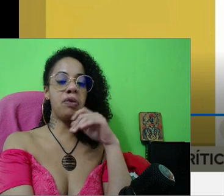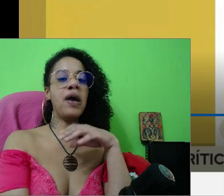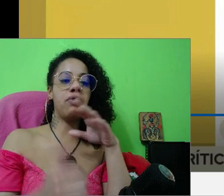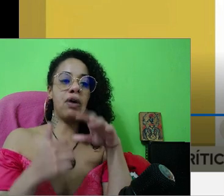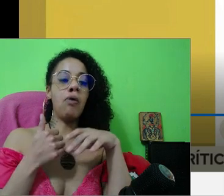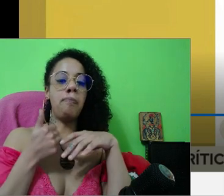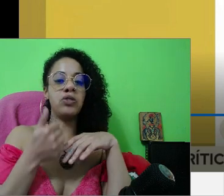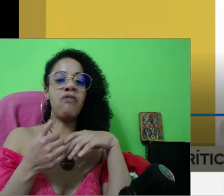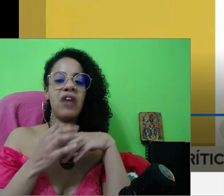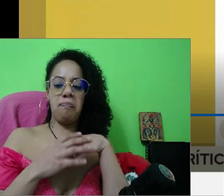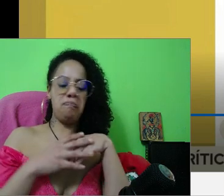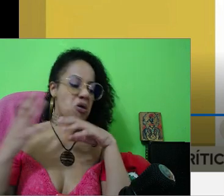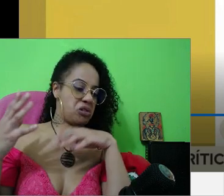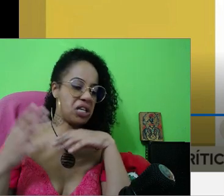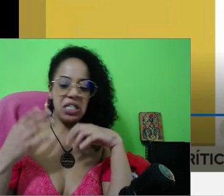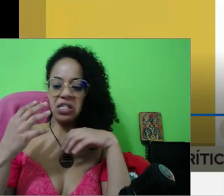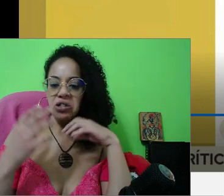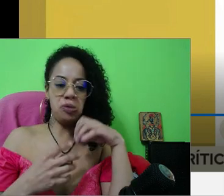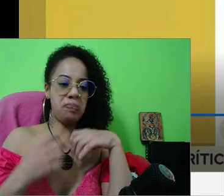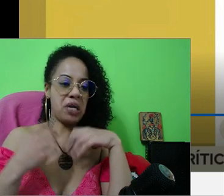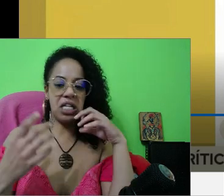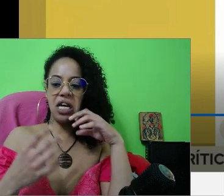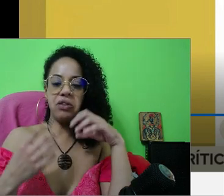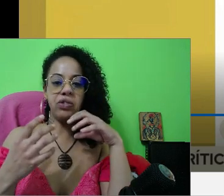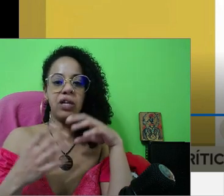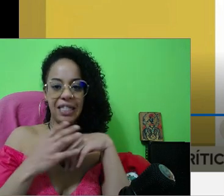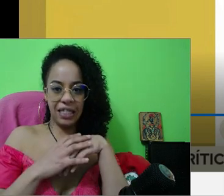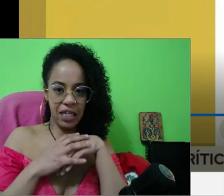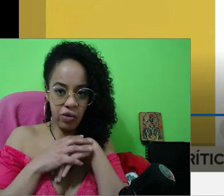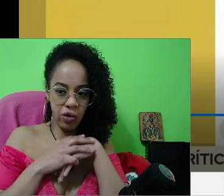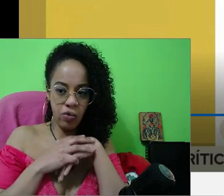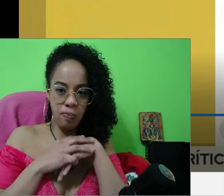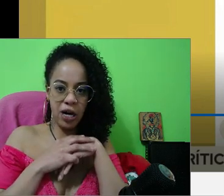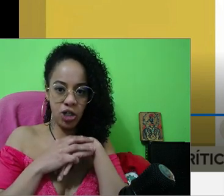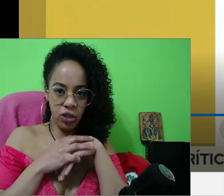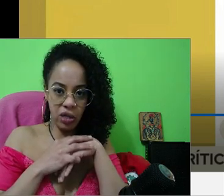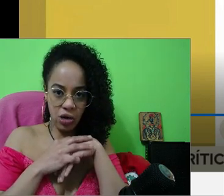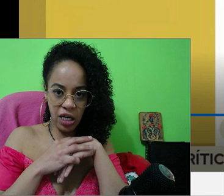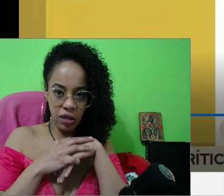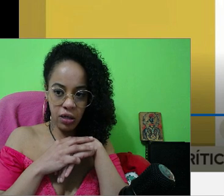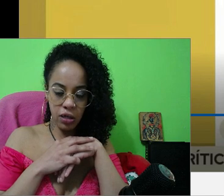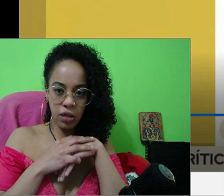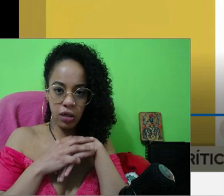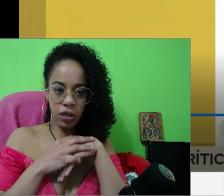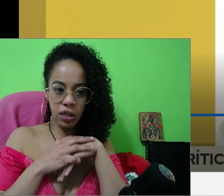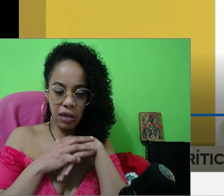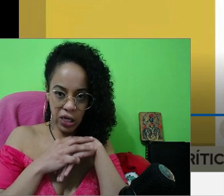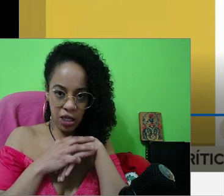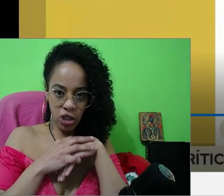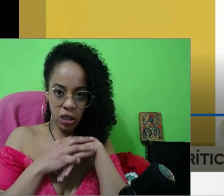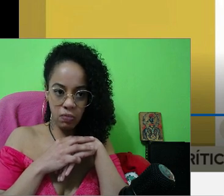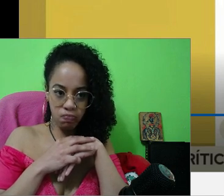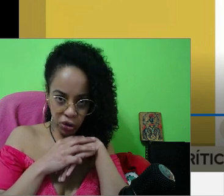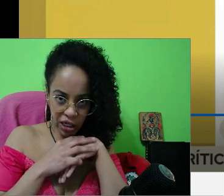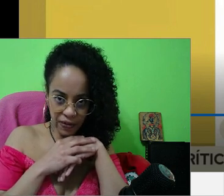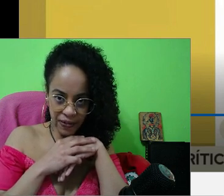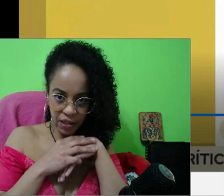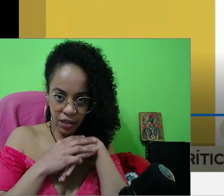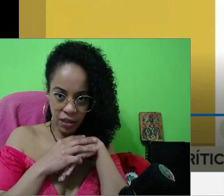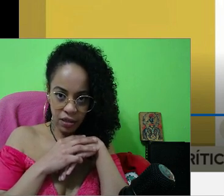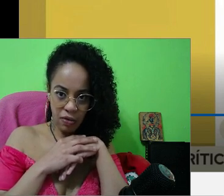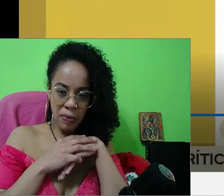primeiro a pessoa fala 13 anos de PT e não sei o que vocês queriam que um partido da Ordem democrática